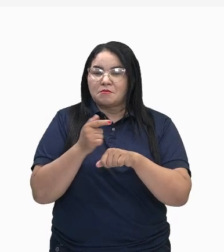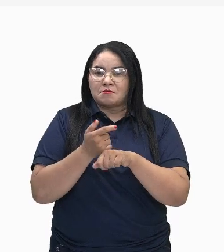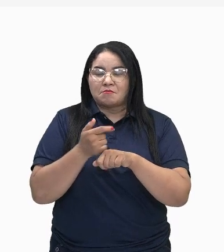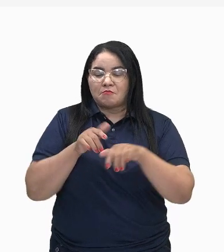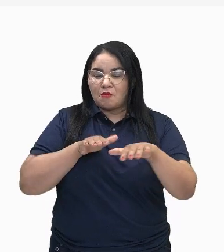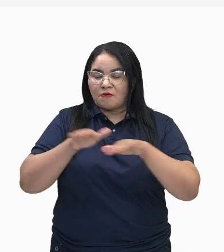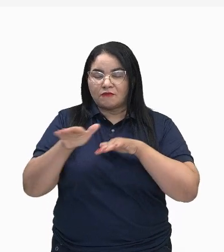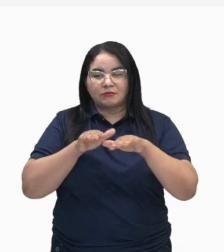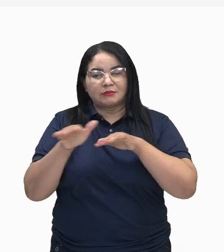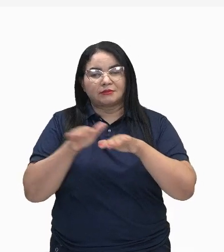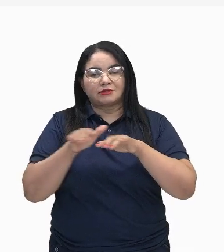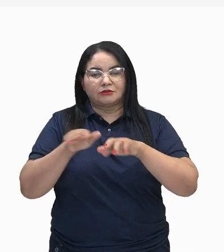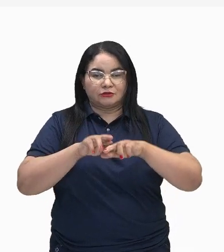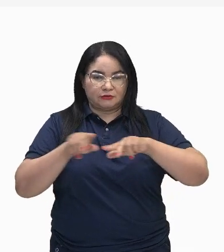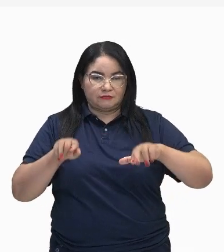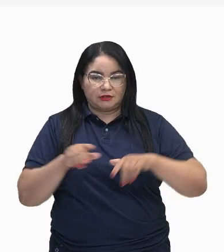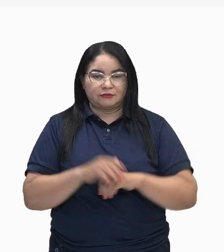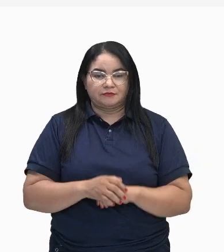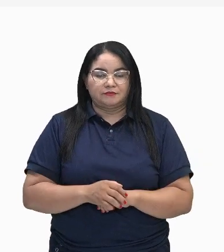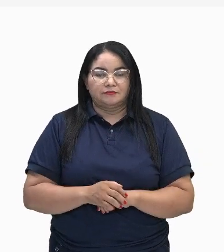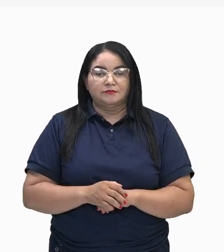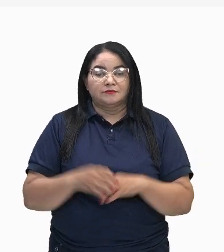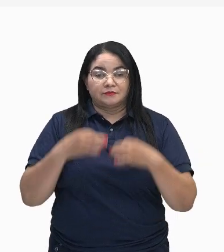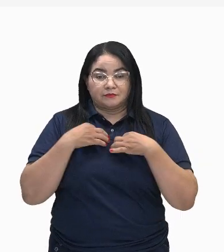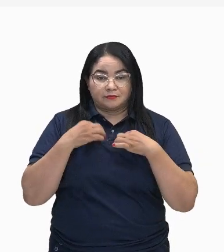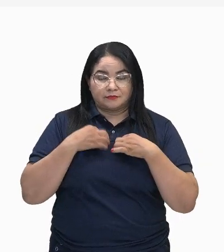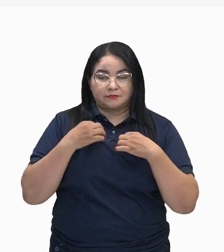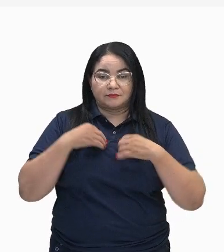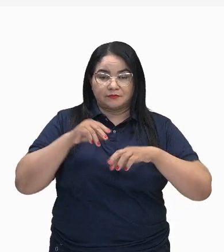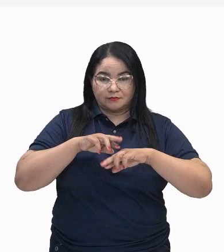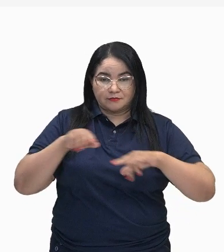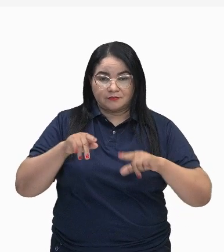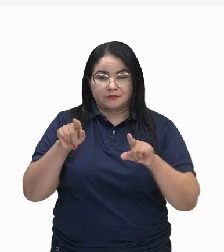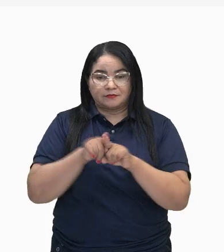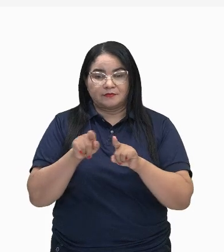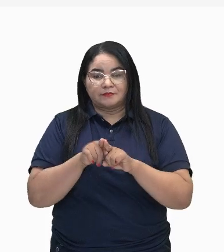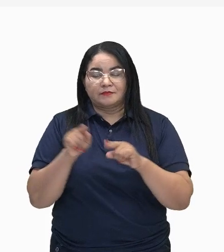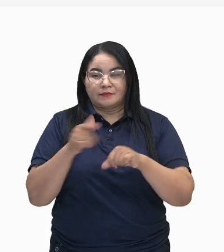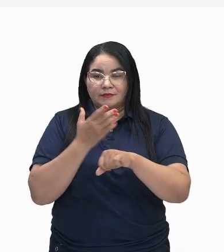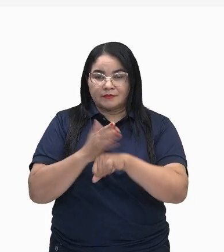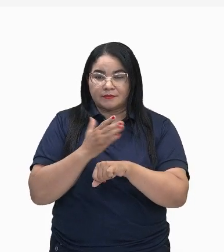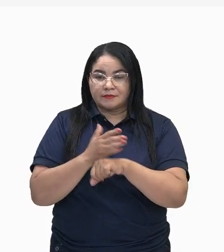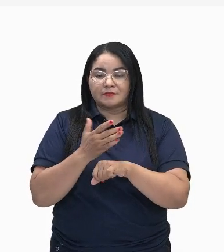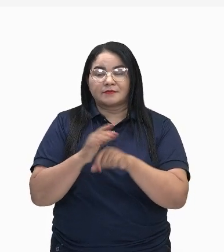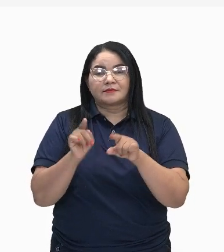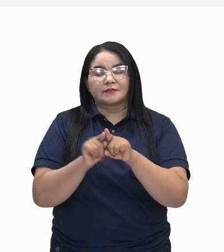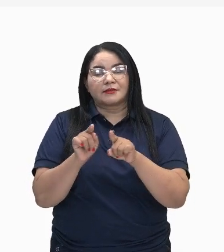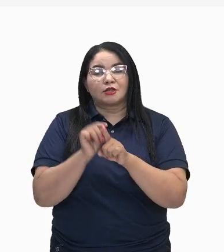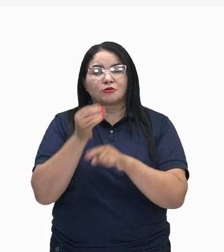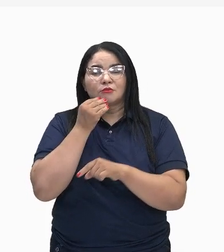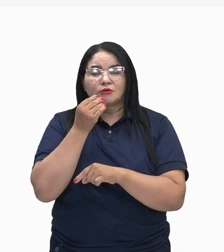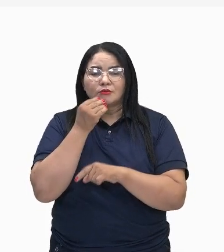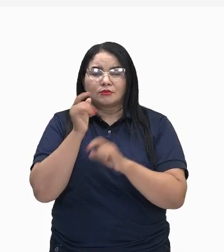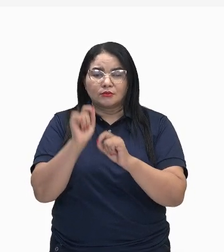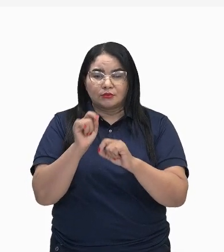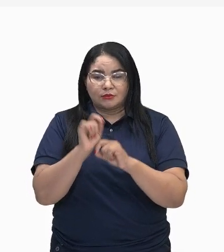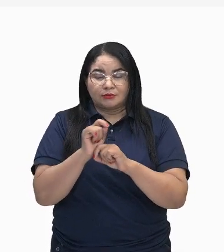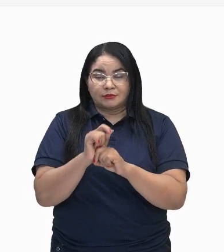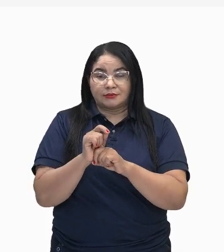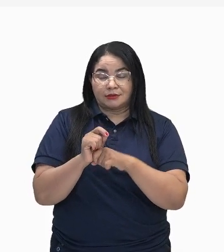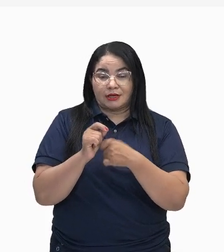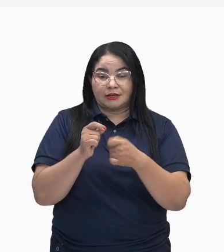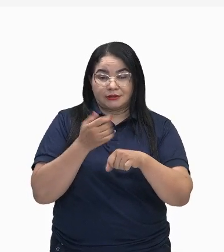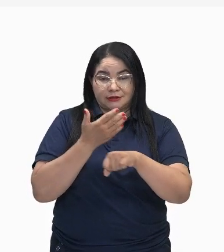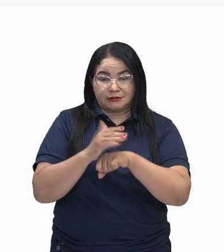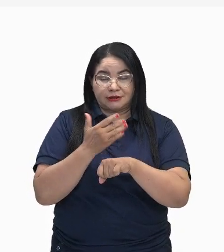movimentações. Uso do figurino. Em muitos casos, o ensaio é a única oportunidade de ensaiar com o figurino